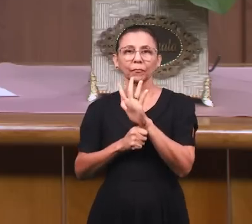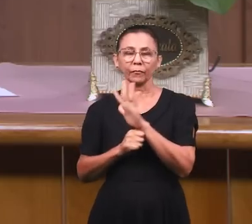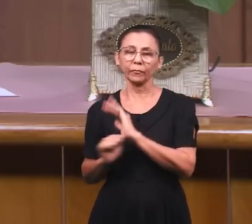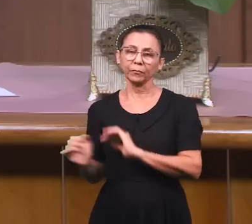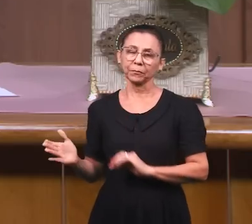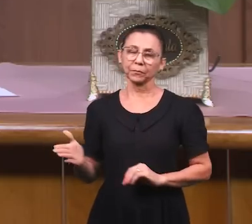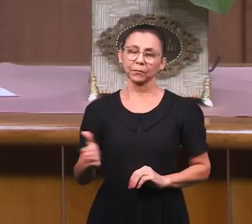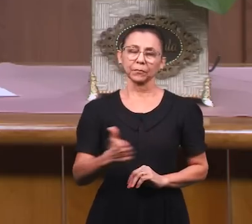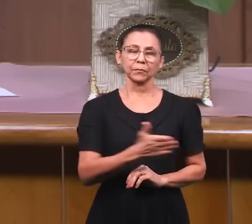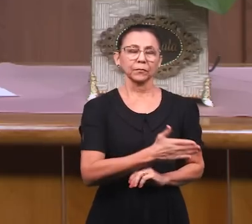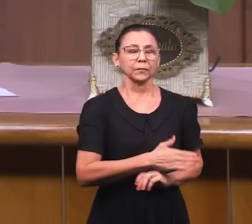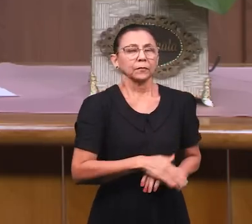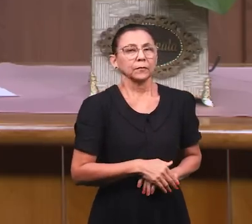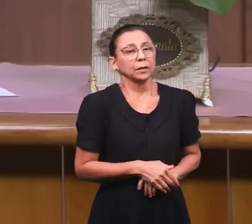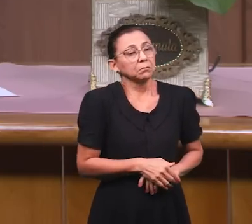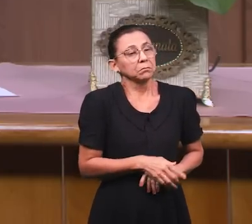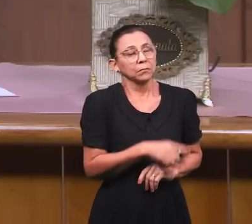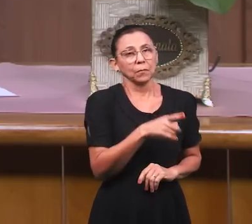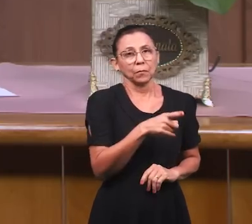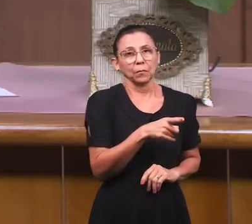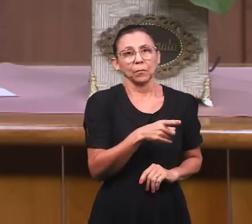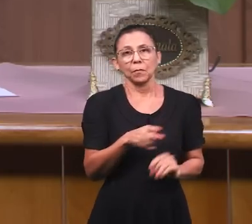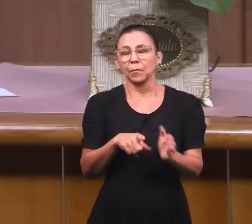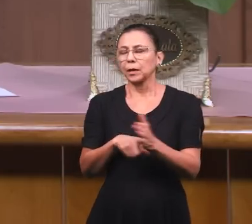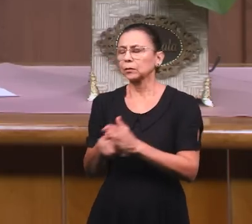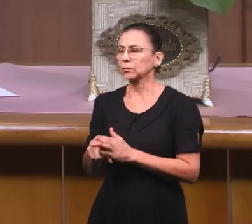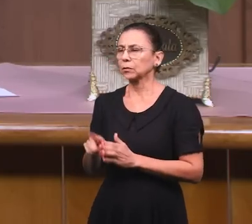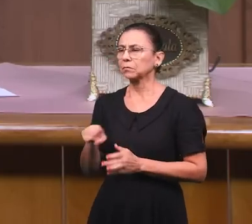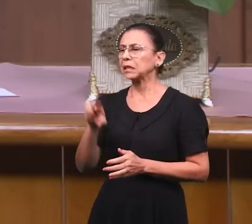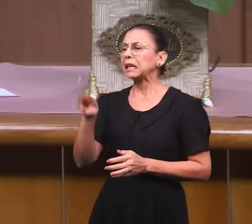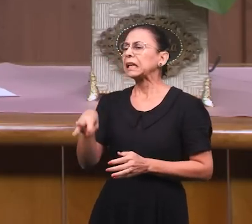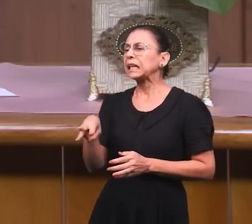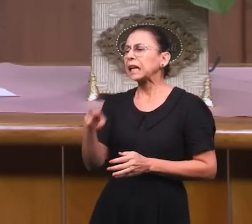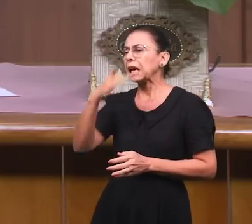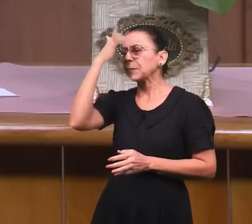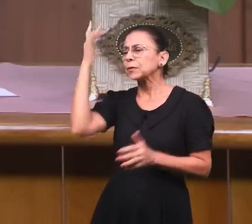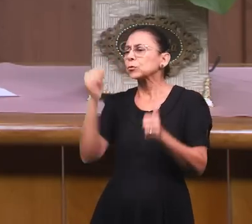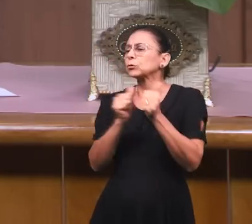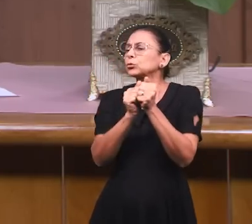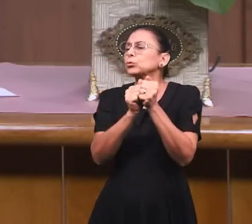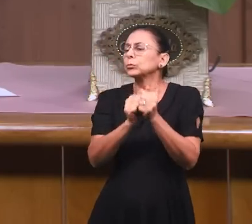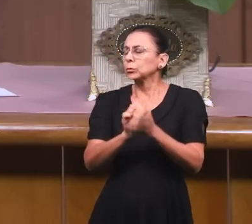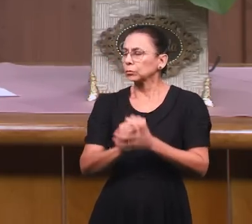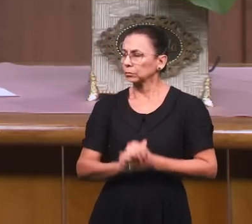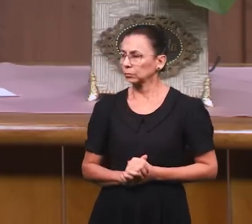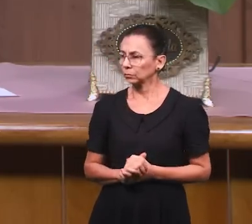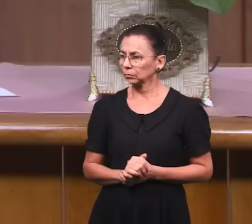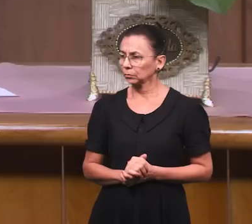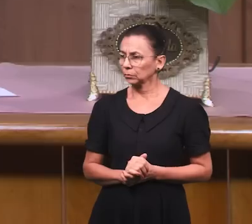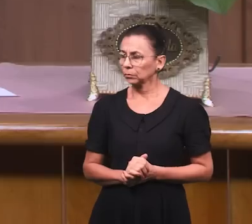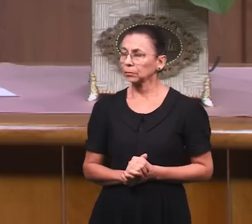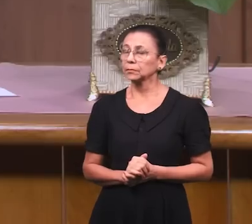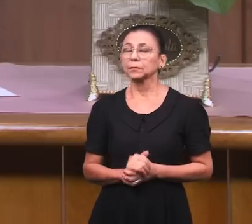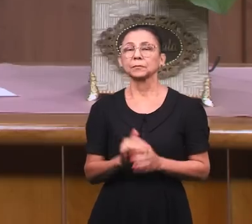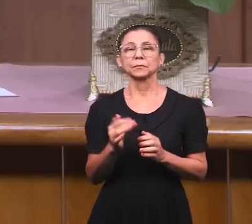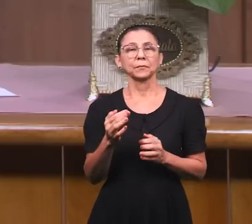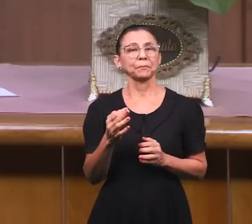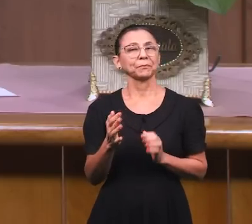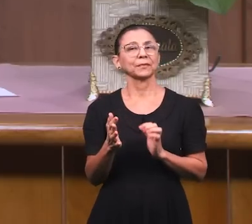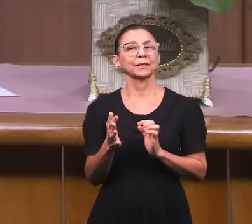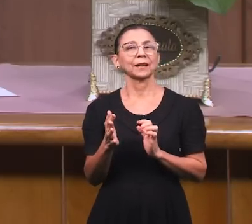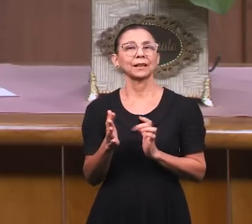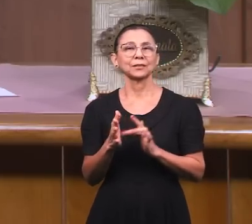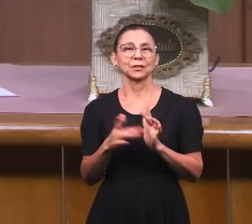então, a partir daquela pergunta daquele homem, quando ele pergunta assim, e quem é o meu próximo? Então ele começa a contar uma